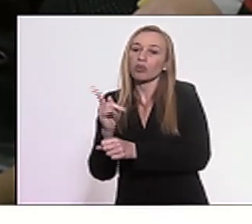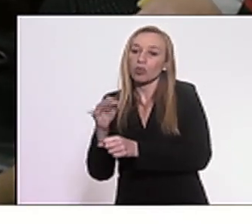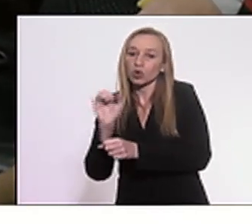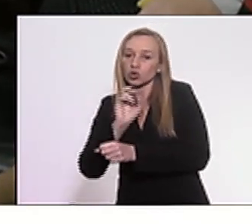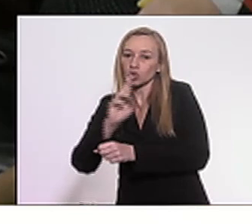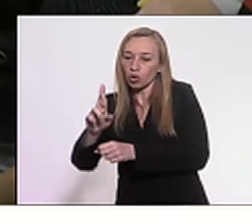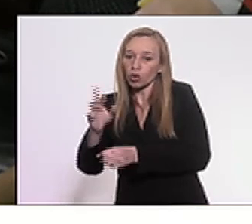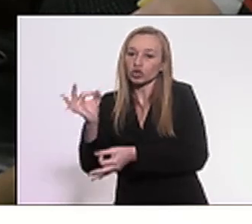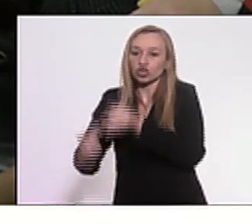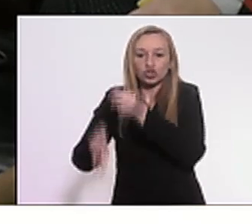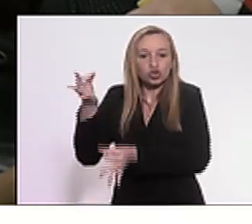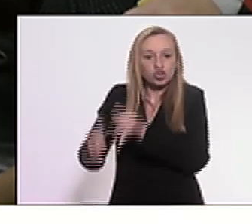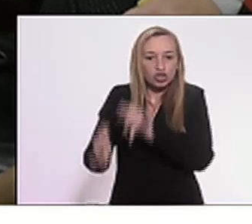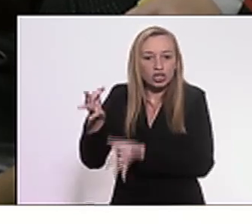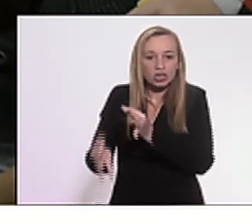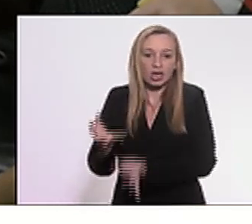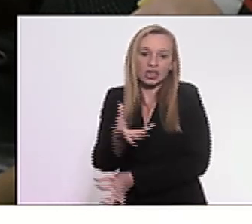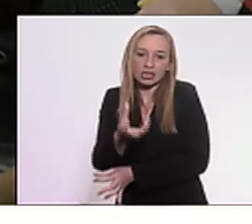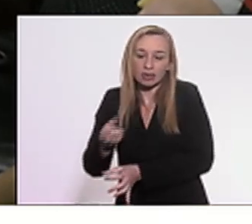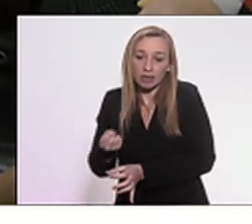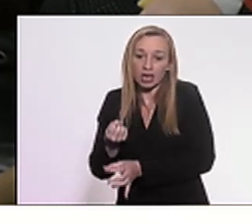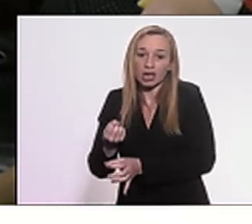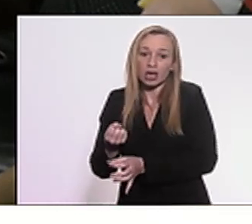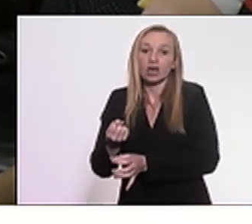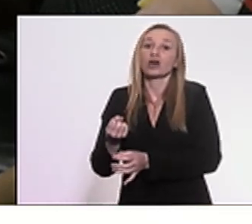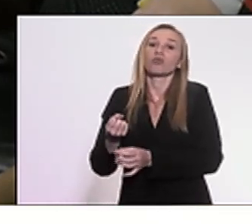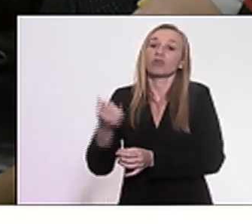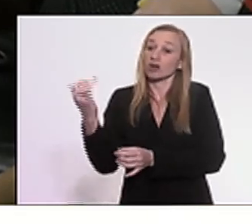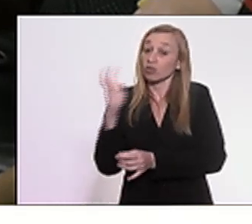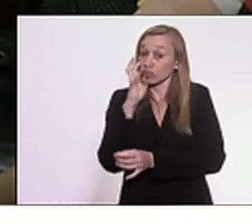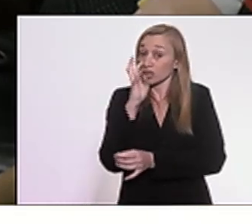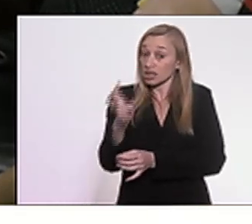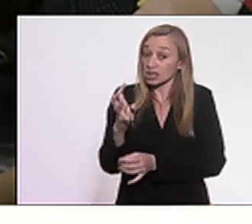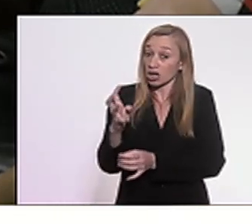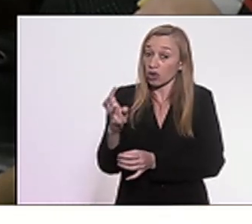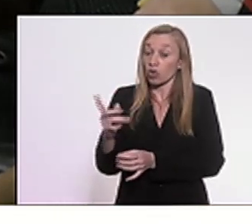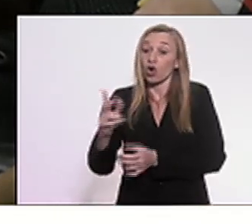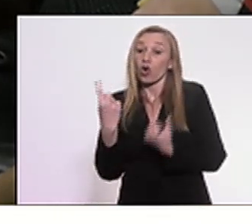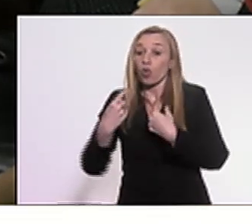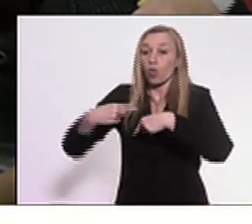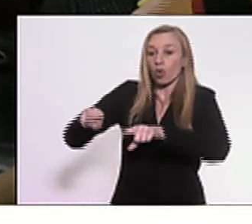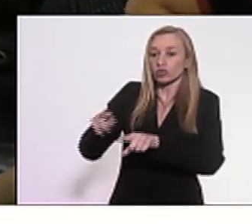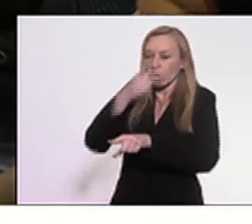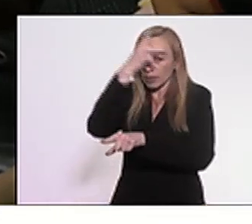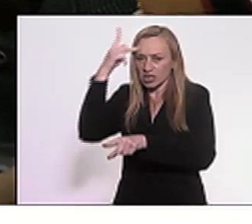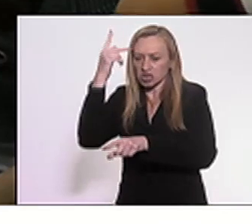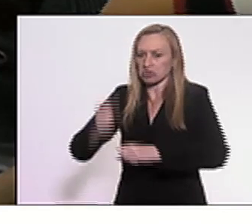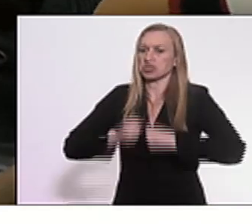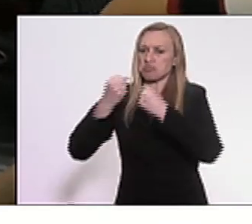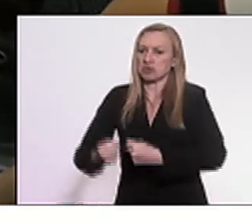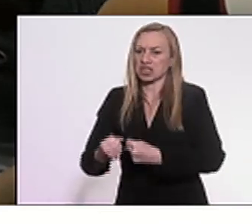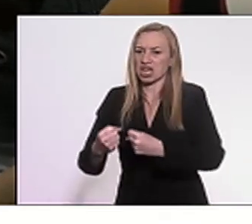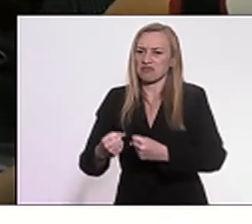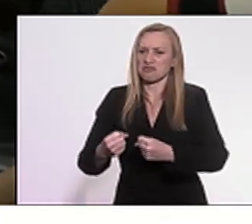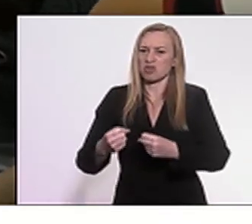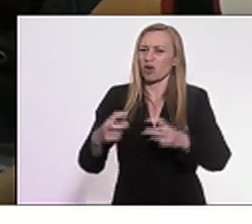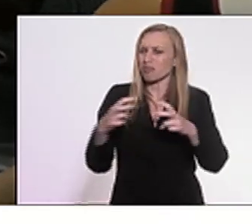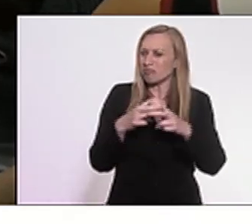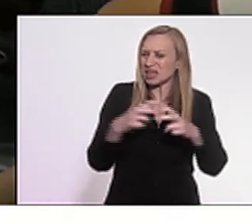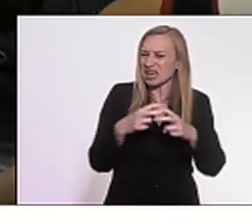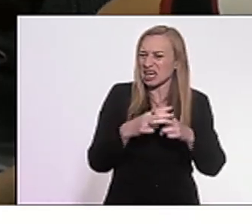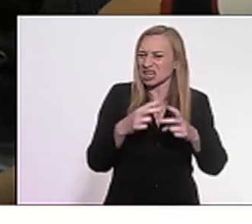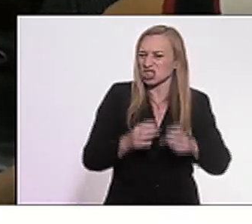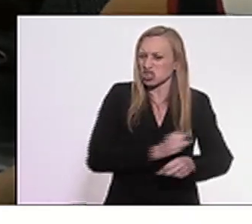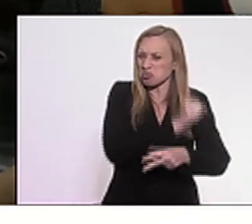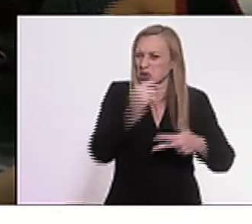conseguiria apurar uma denúncia contra um membro de poder? Acho que cria um conflito até de poderes, que a gente acabaria tendo que